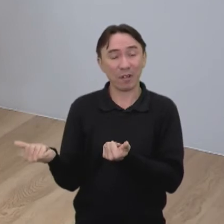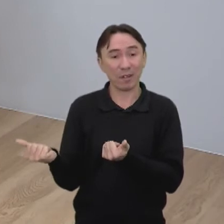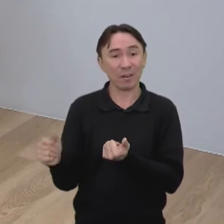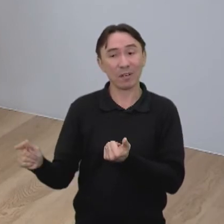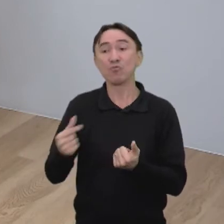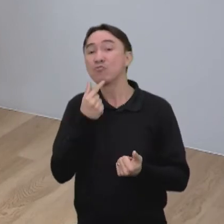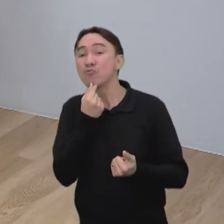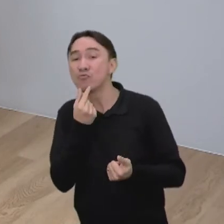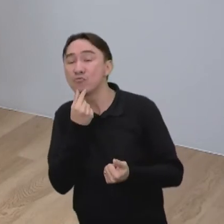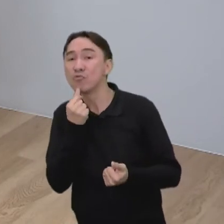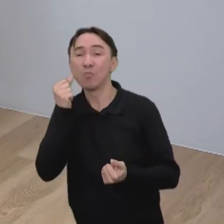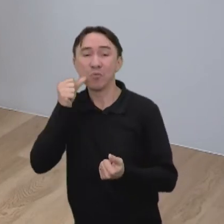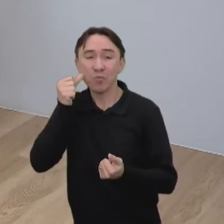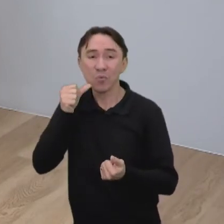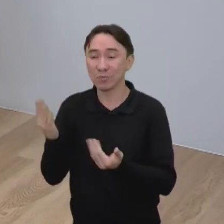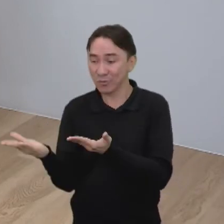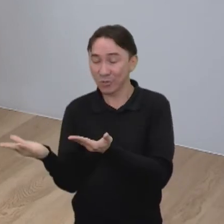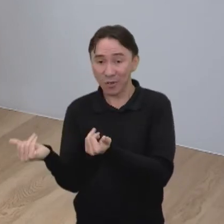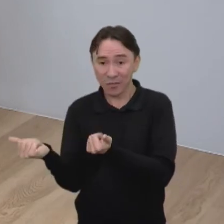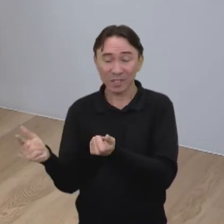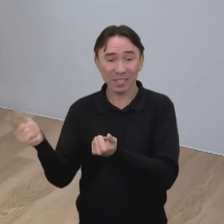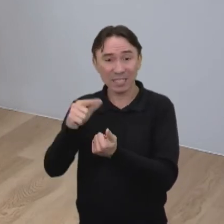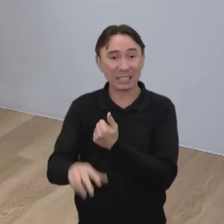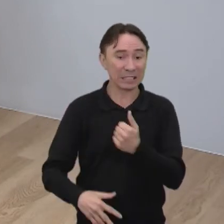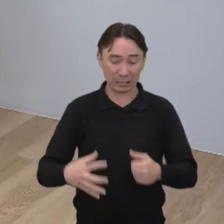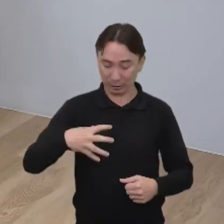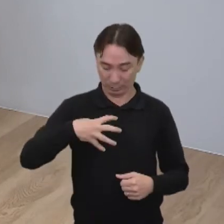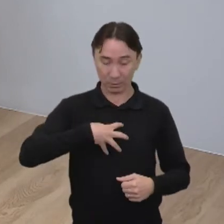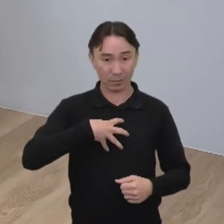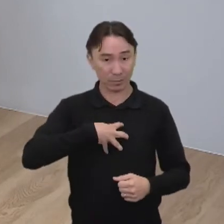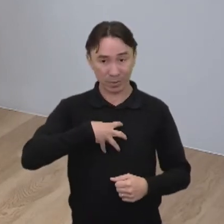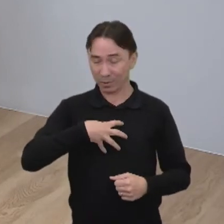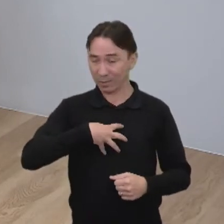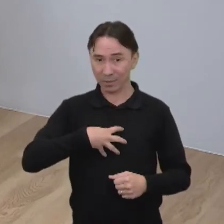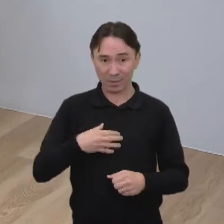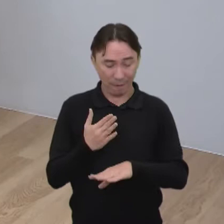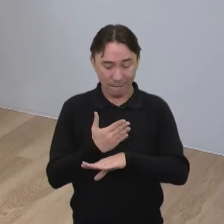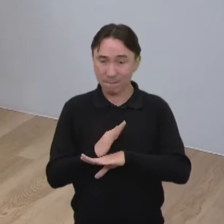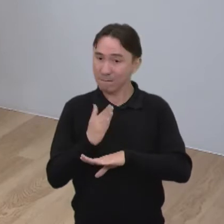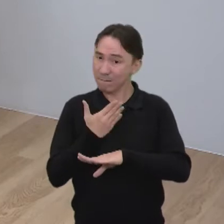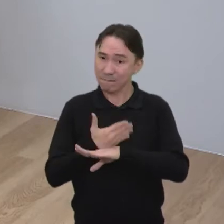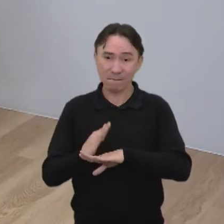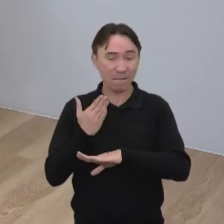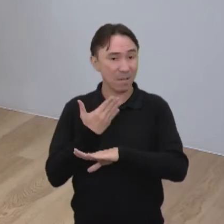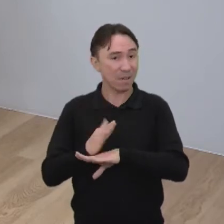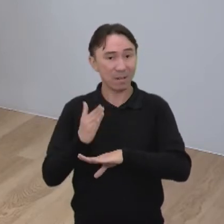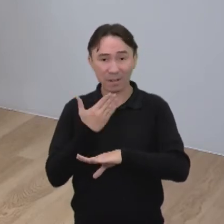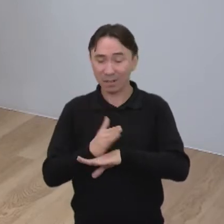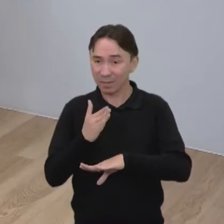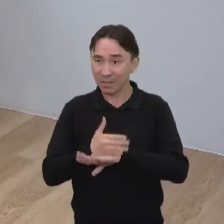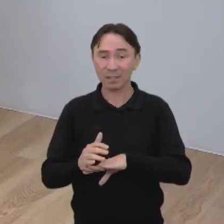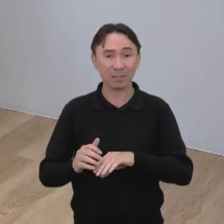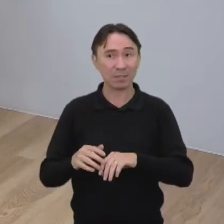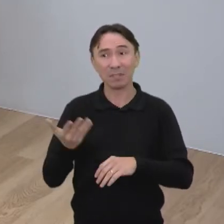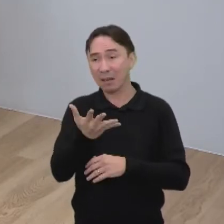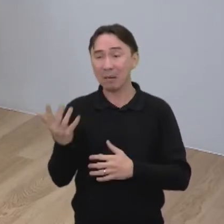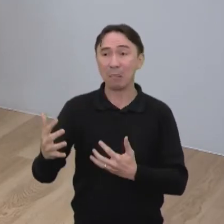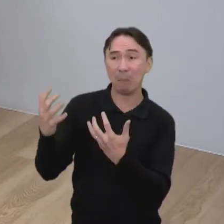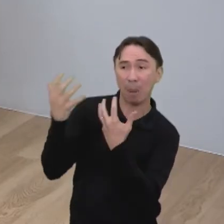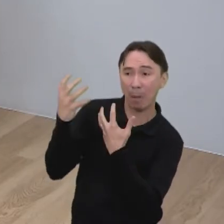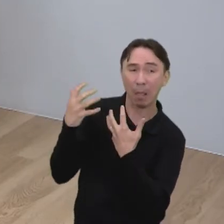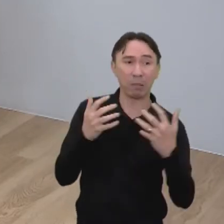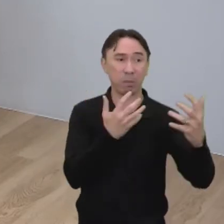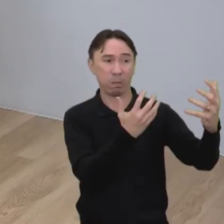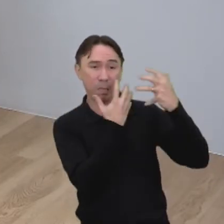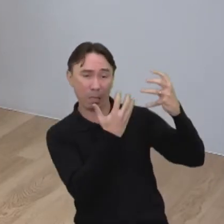aquelas pessoas que ainda estão formando a sua identidade e que, portanto, estão mais vulneráveis a pressões de todos os